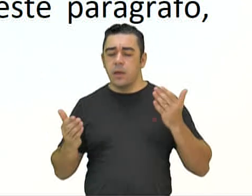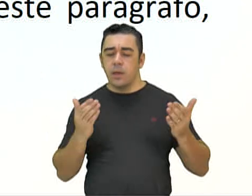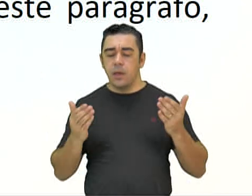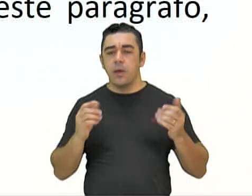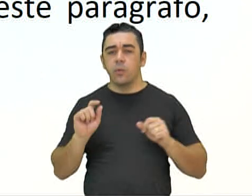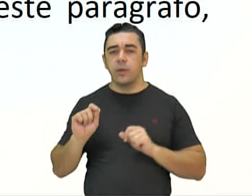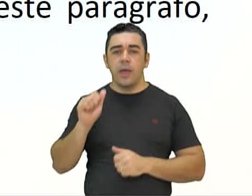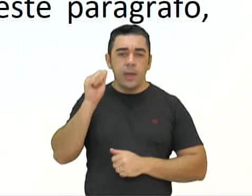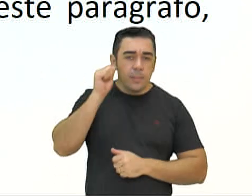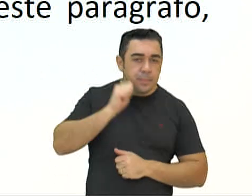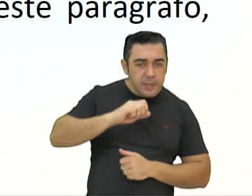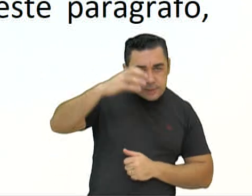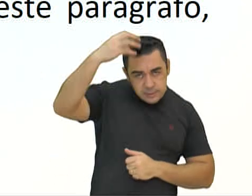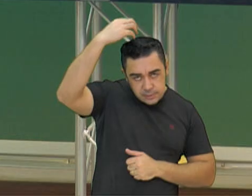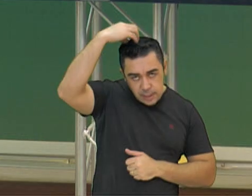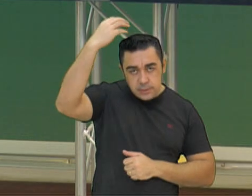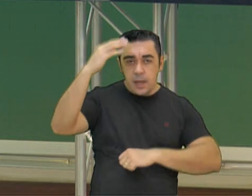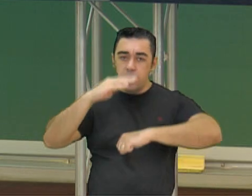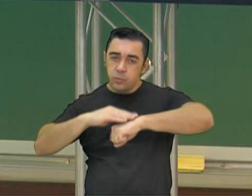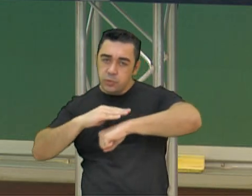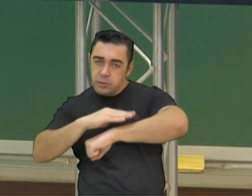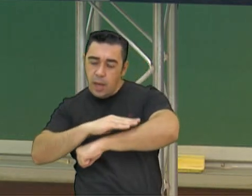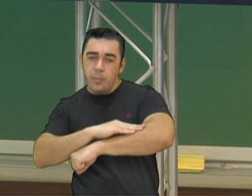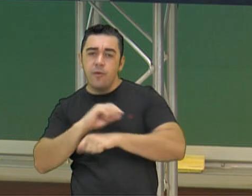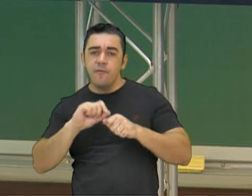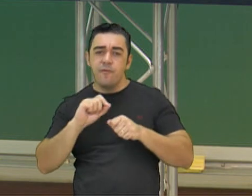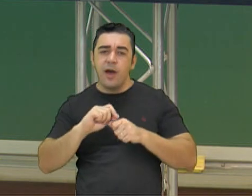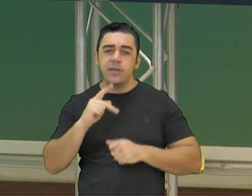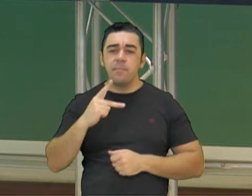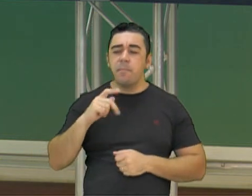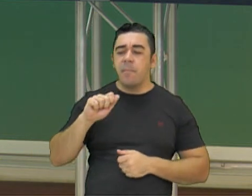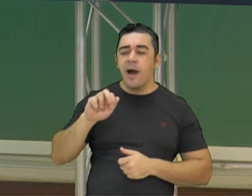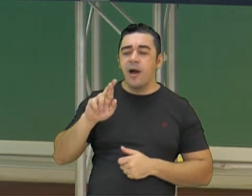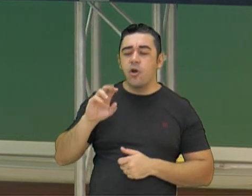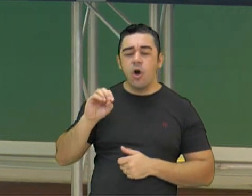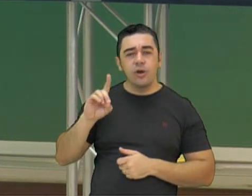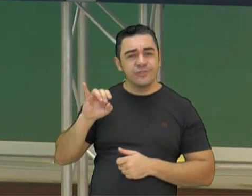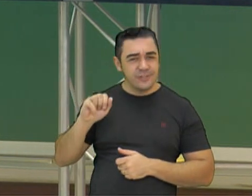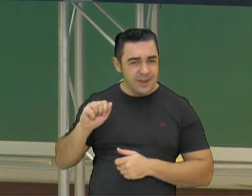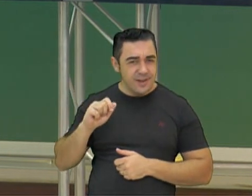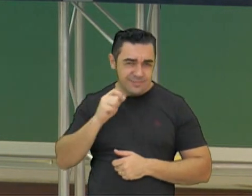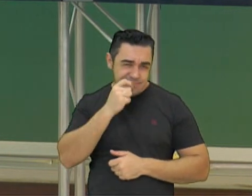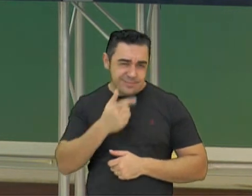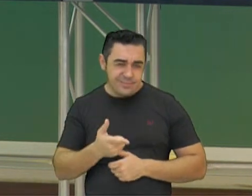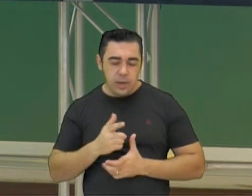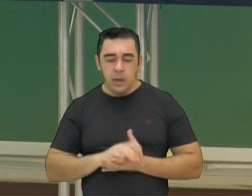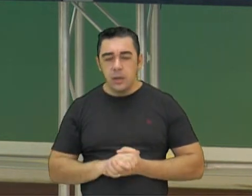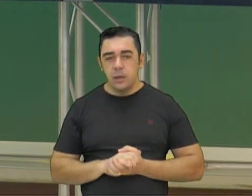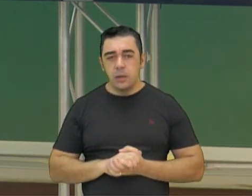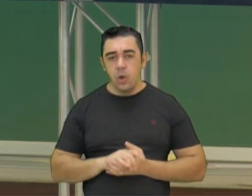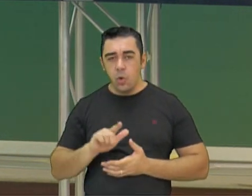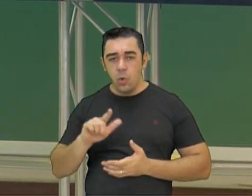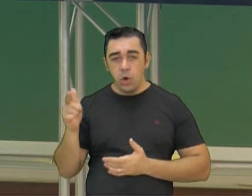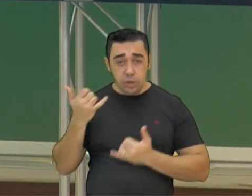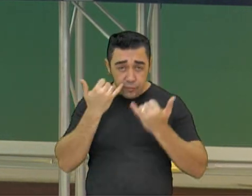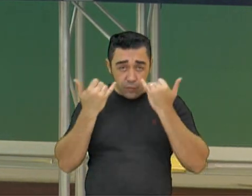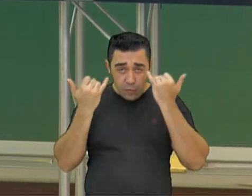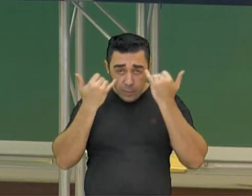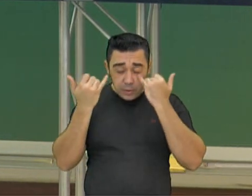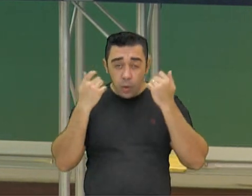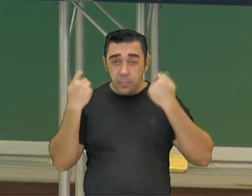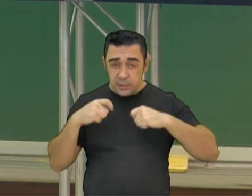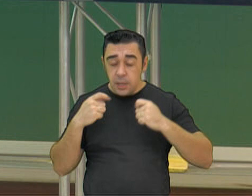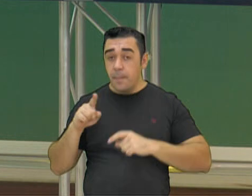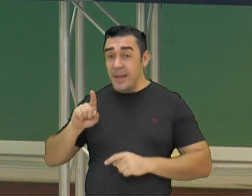Princesa e o Sapo, né? Eu não coloquei aqui o resumo, porque daí você resume rapidamente a história, né? Outras informações podem estar presentes, mas